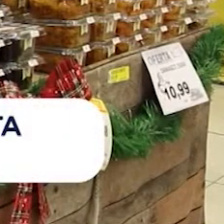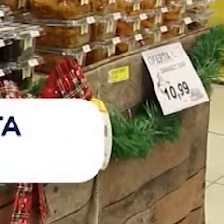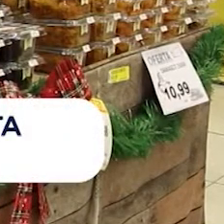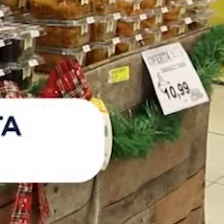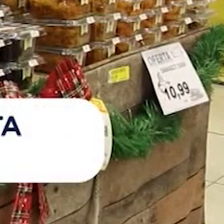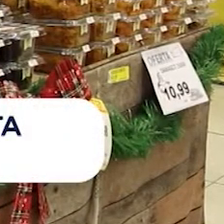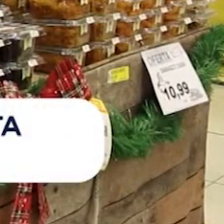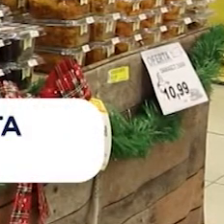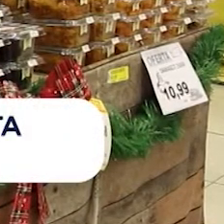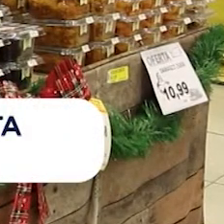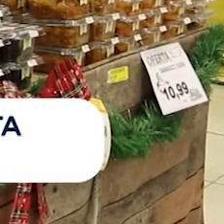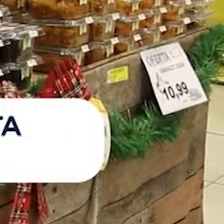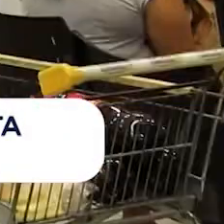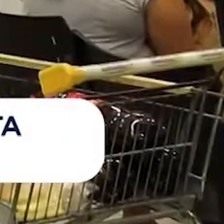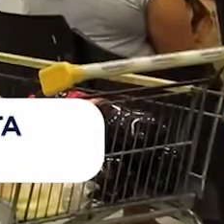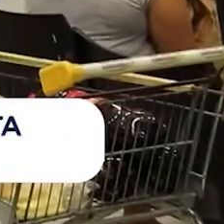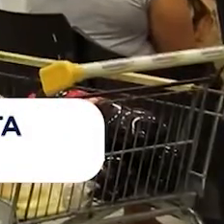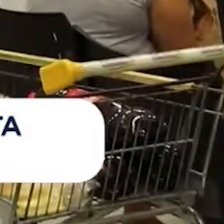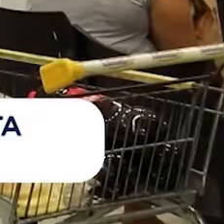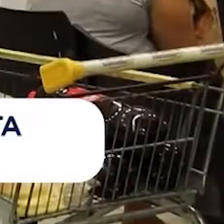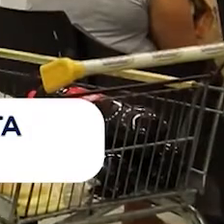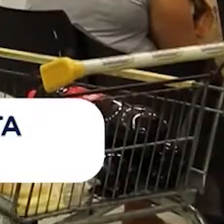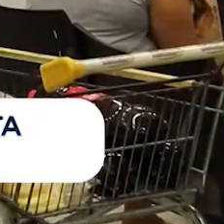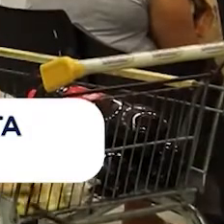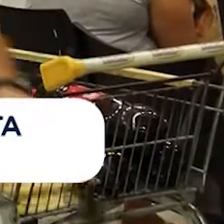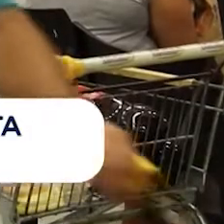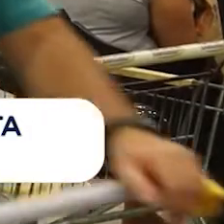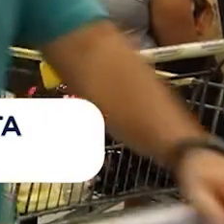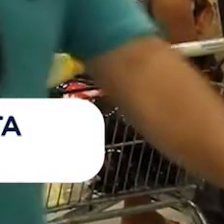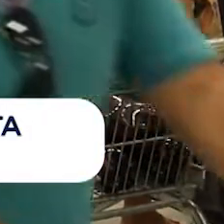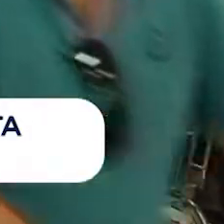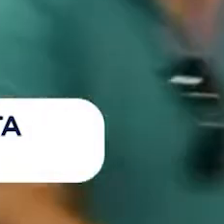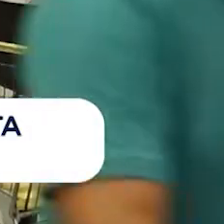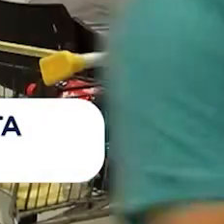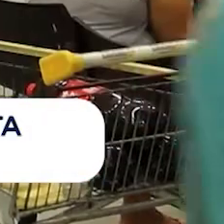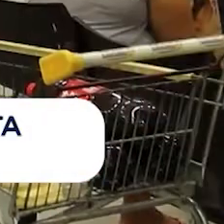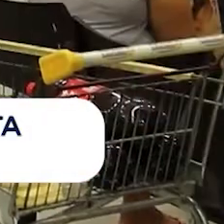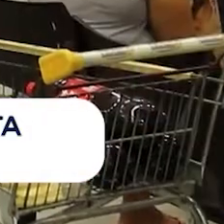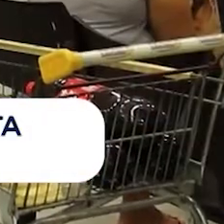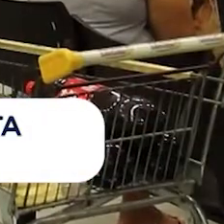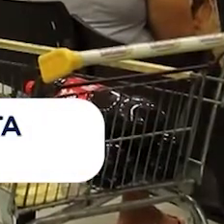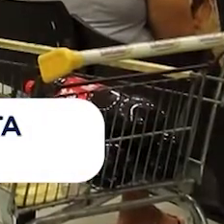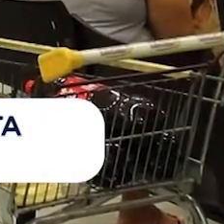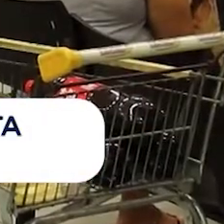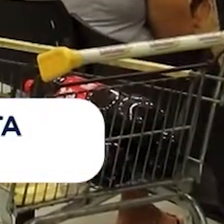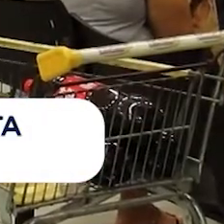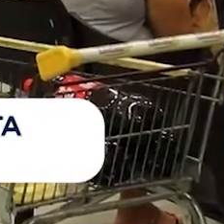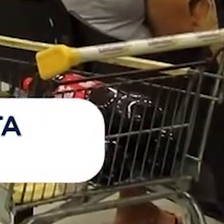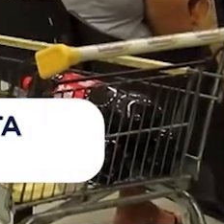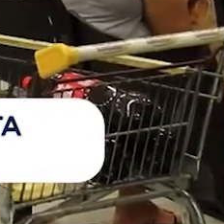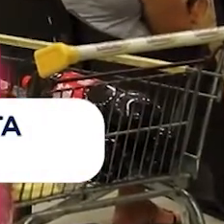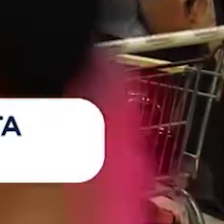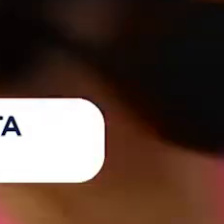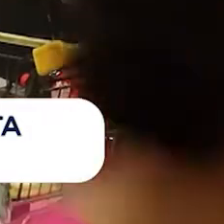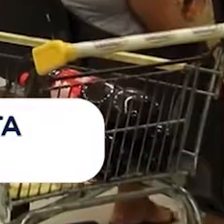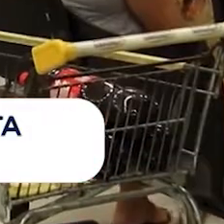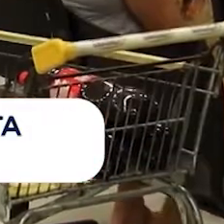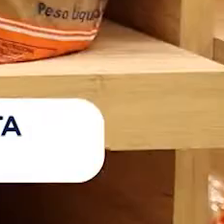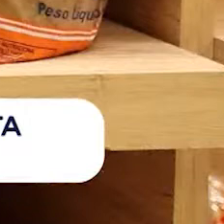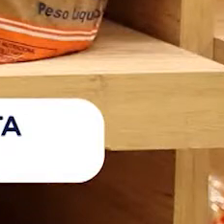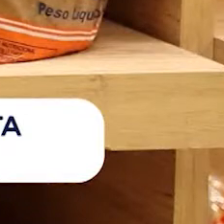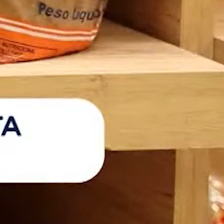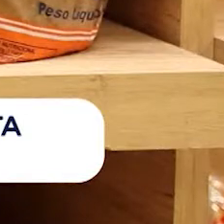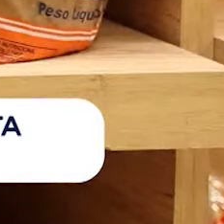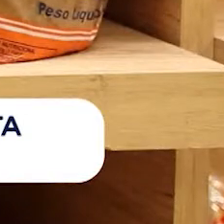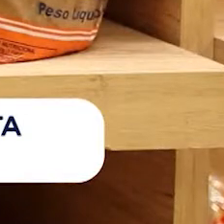batendo às nossas portas, o movimento dos supermercados já é visível. é a tradicional correria de final